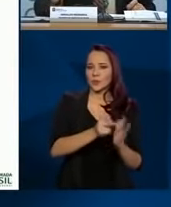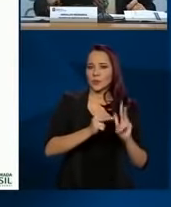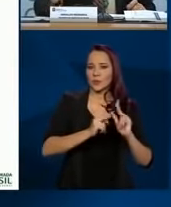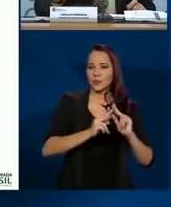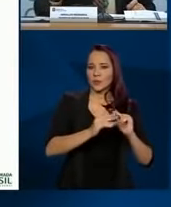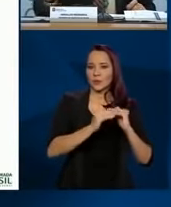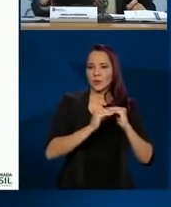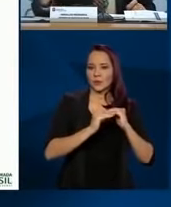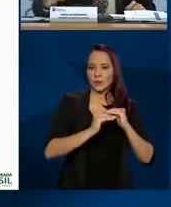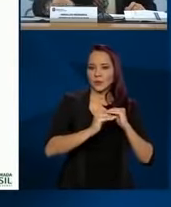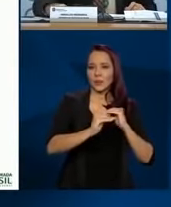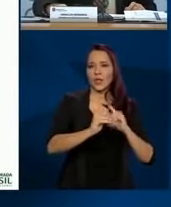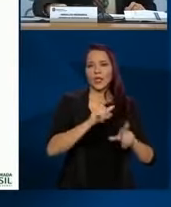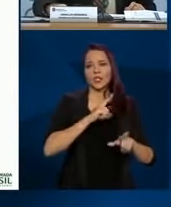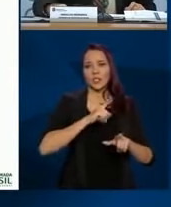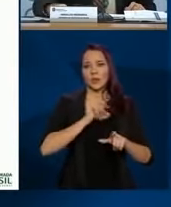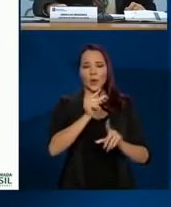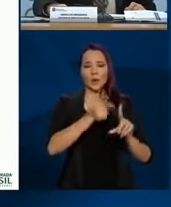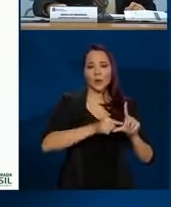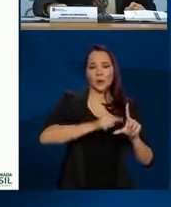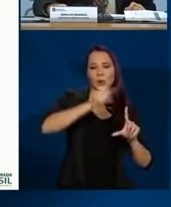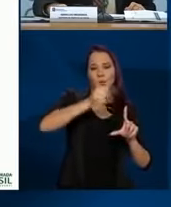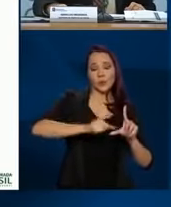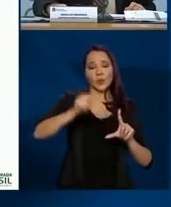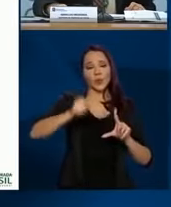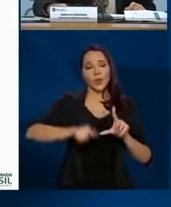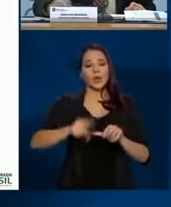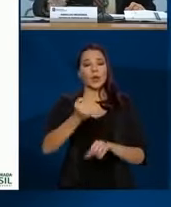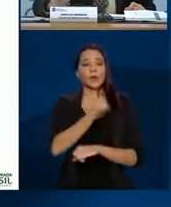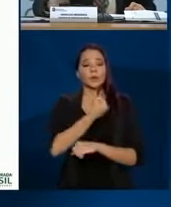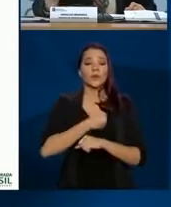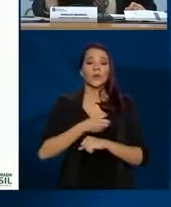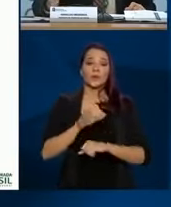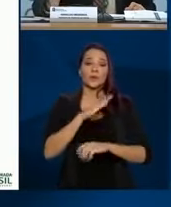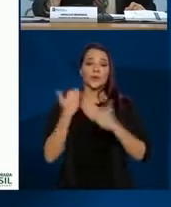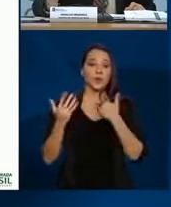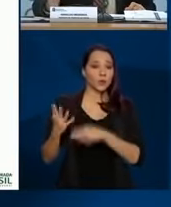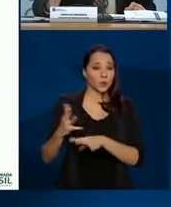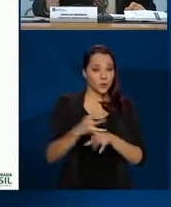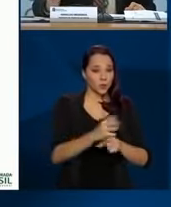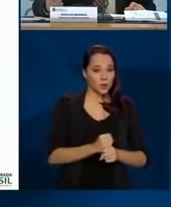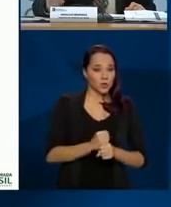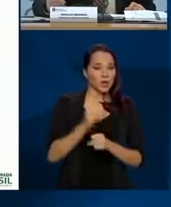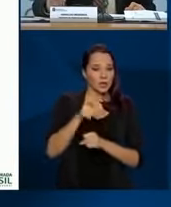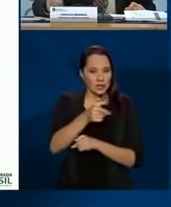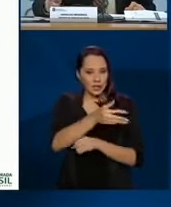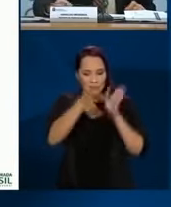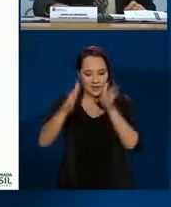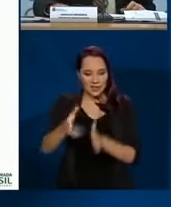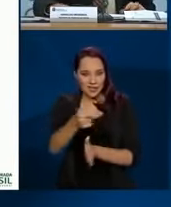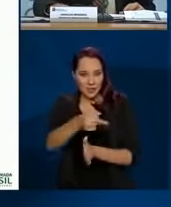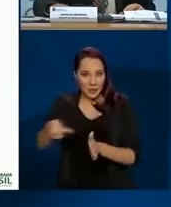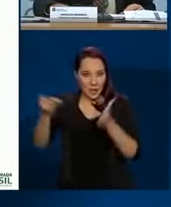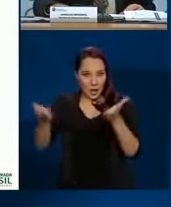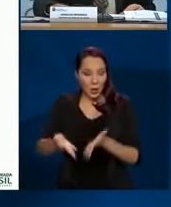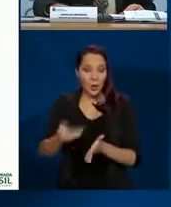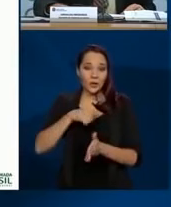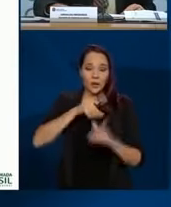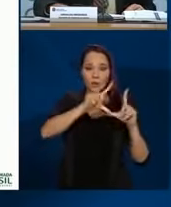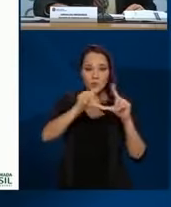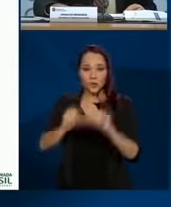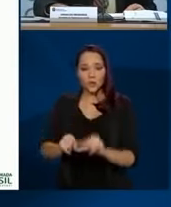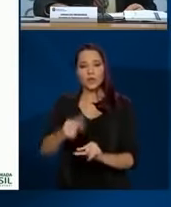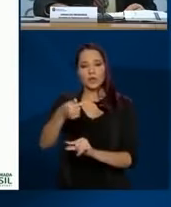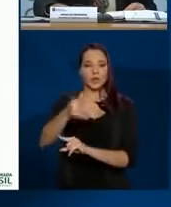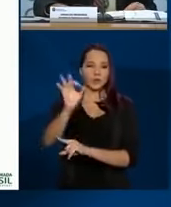com um certo platô com relação ao número de óbitos totais, e nessa semana nós tivemos uma redução de